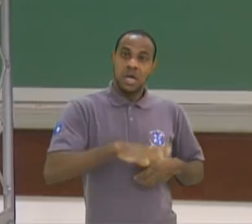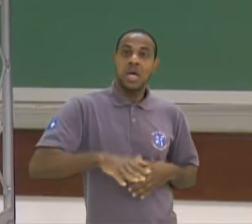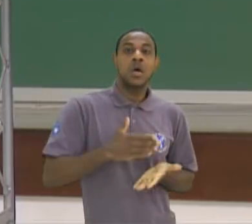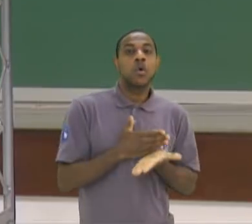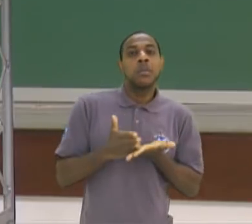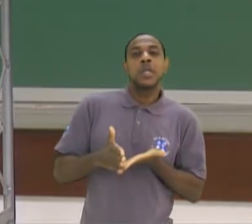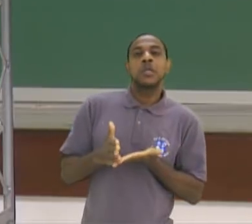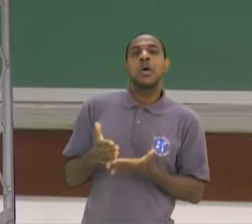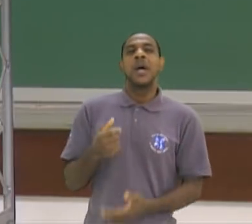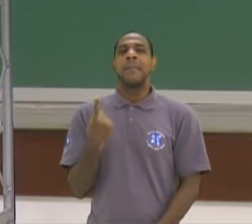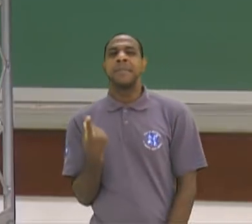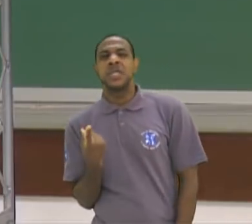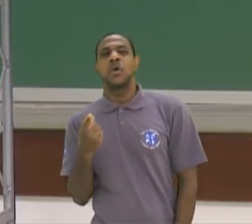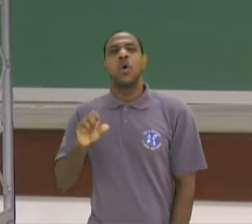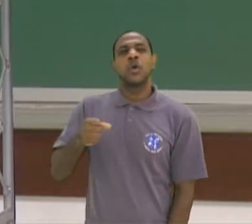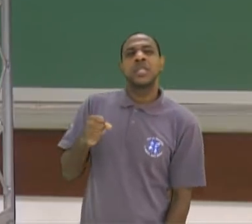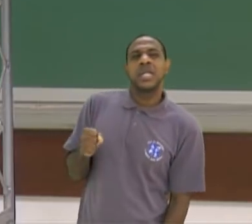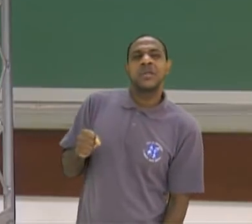em